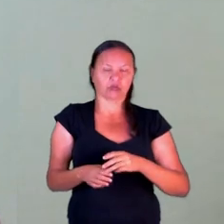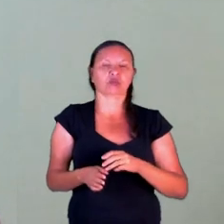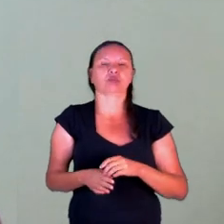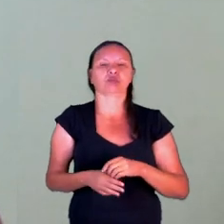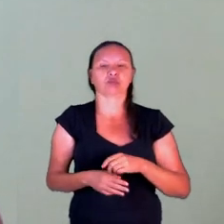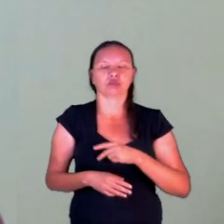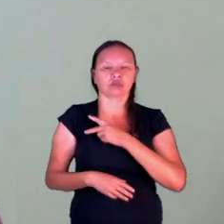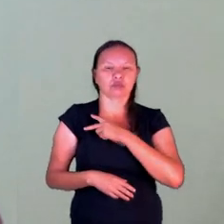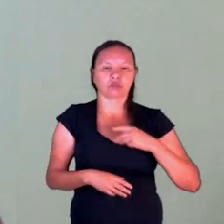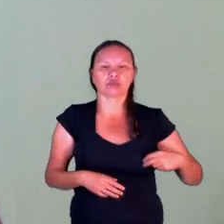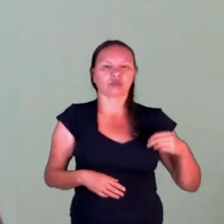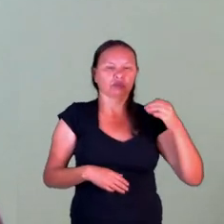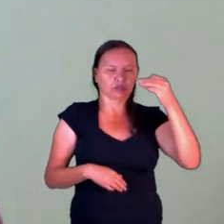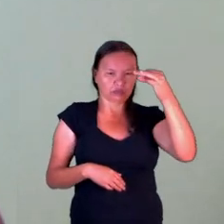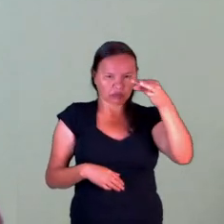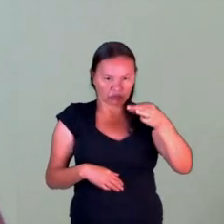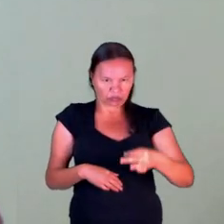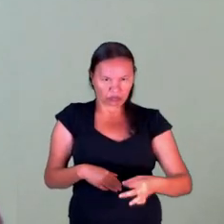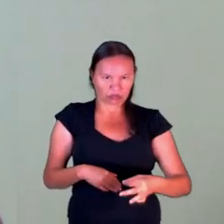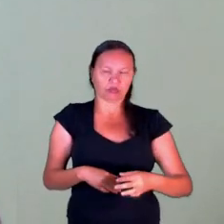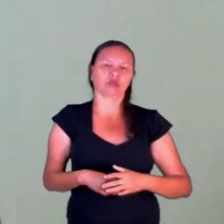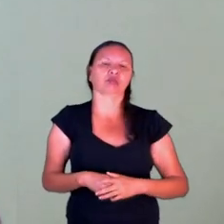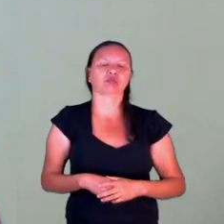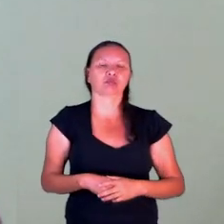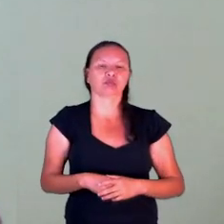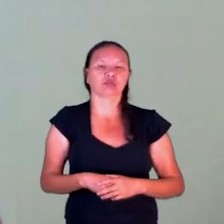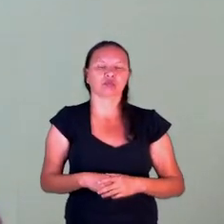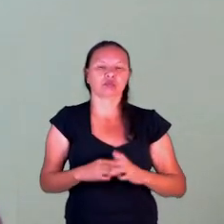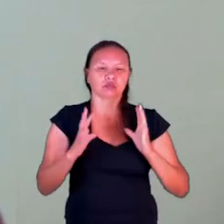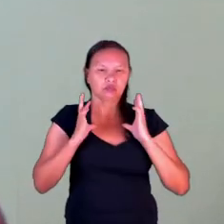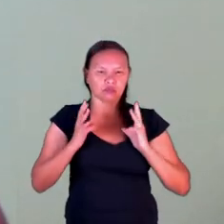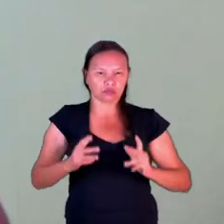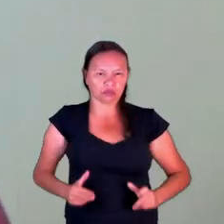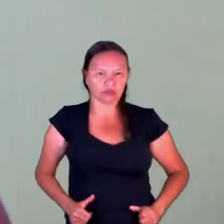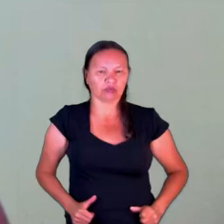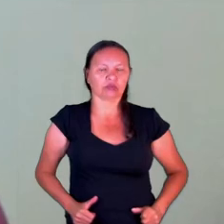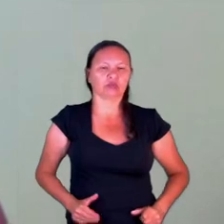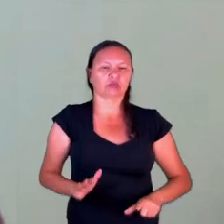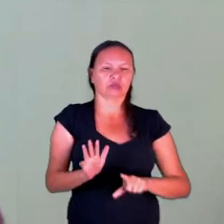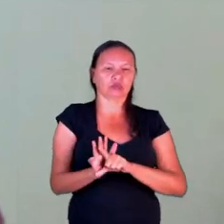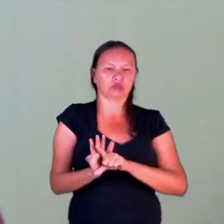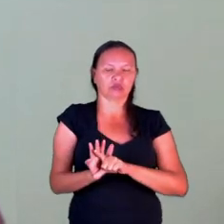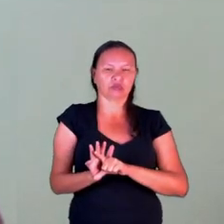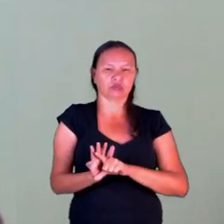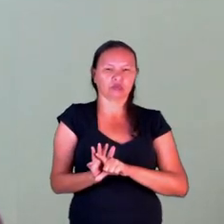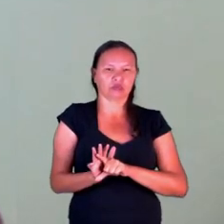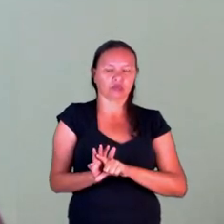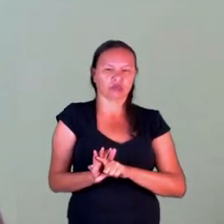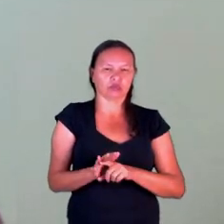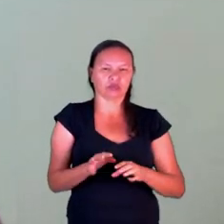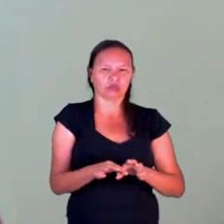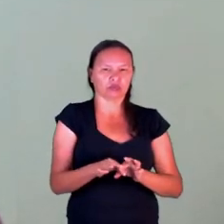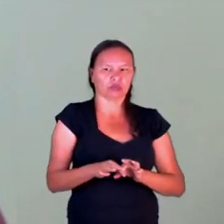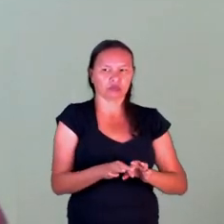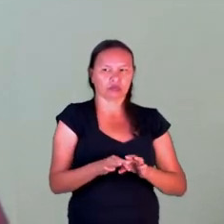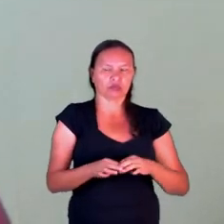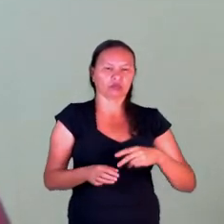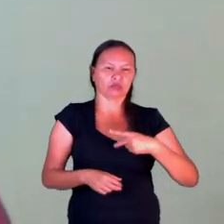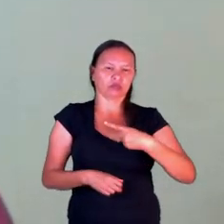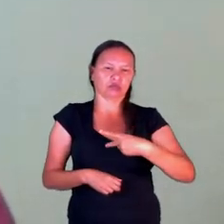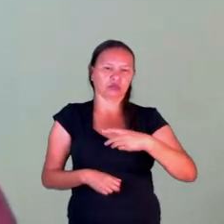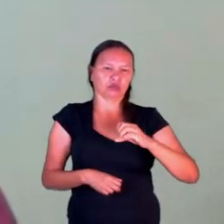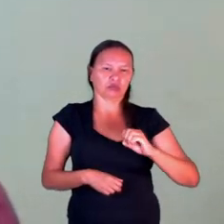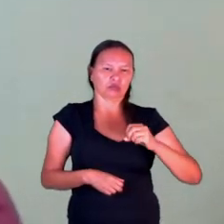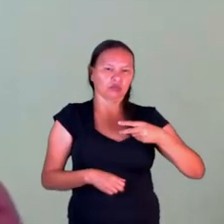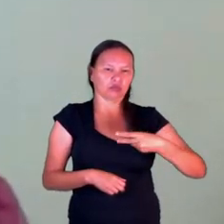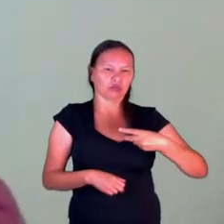da capital do Estado do Piauí a promotoria de cidadania e direitos humanos é um projeto que nós desenvolvemos desde 2021 que a